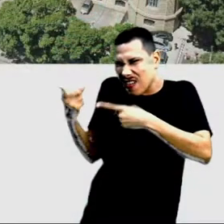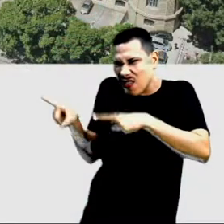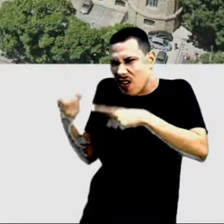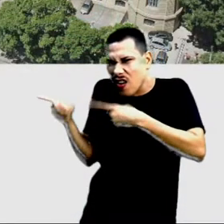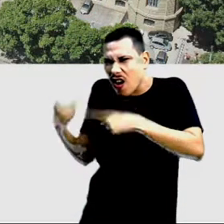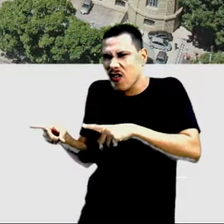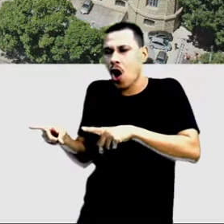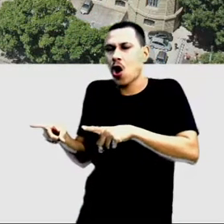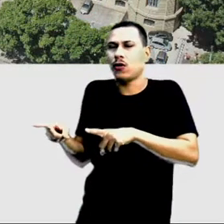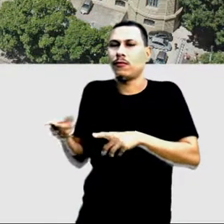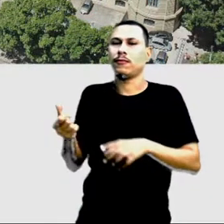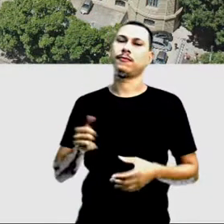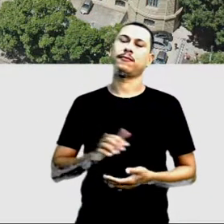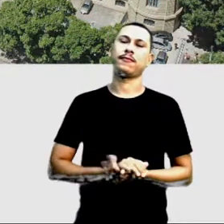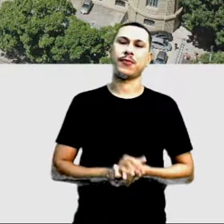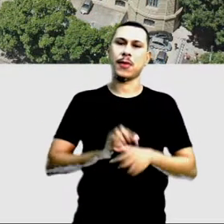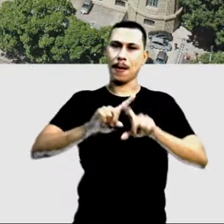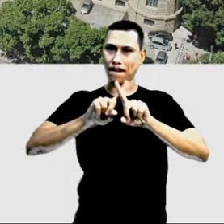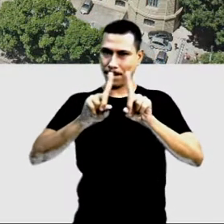família real, né,